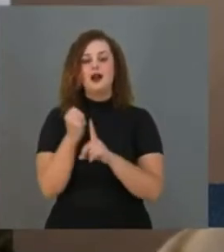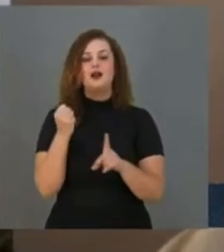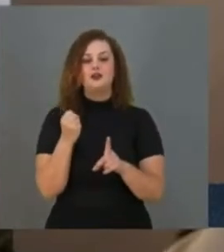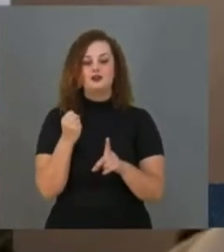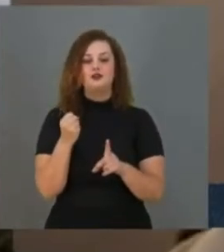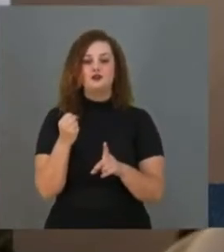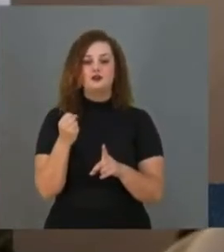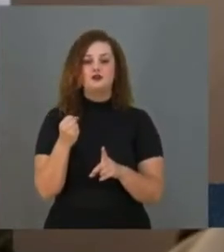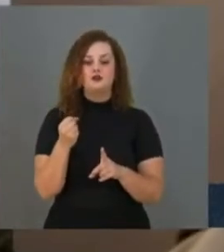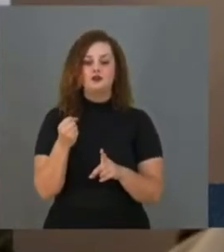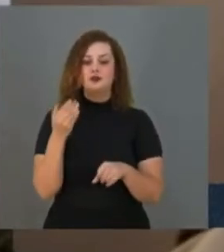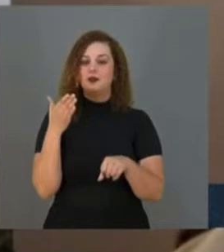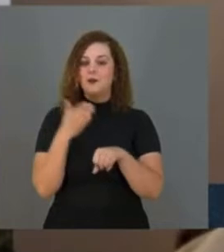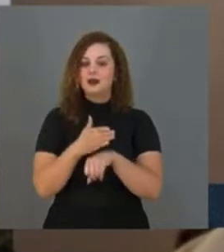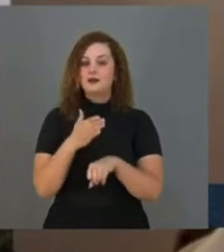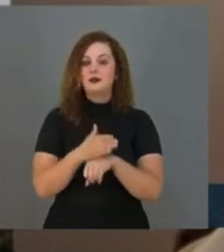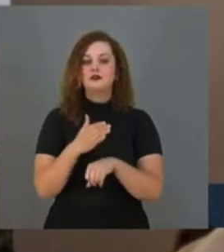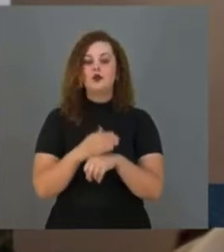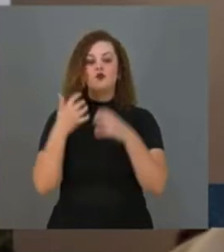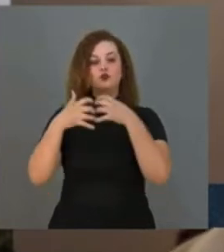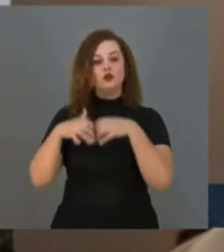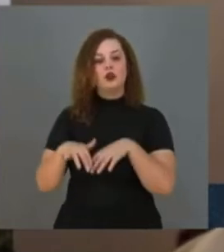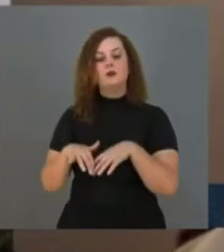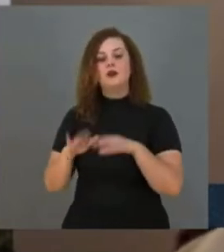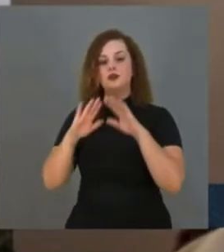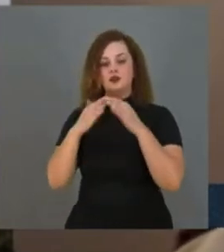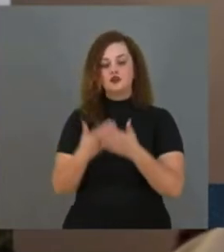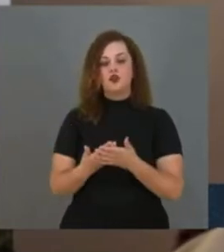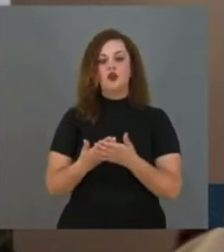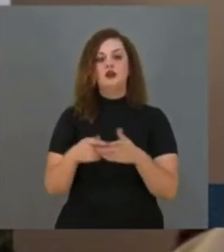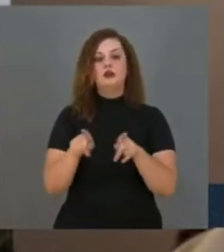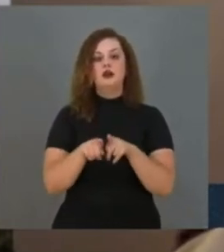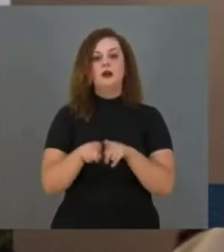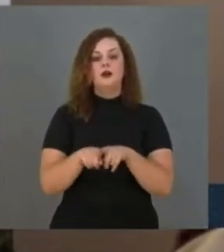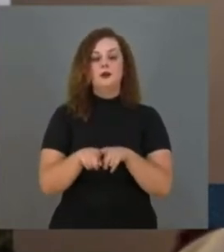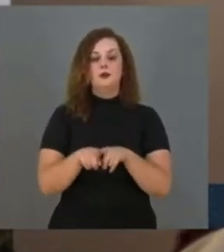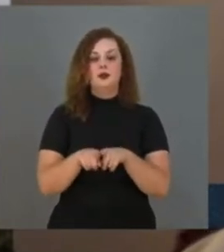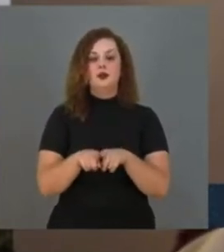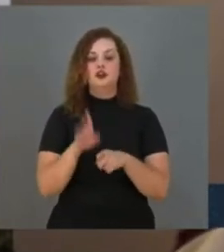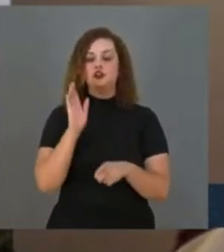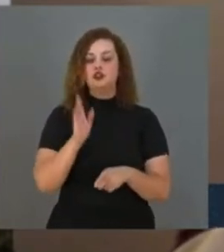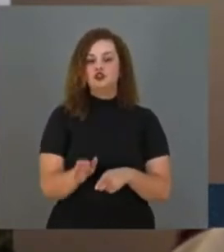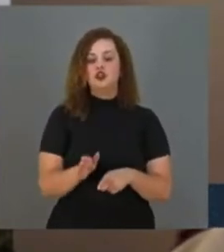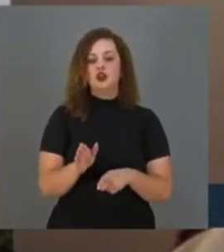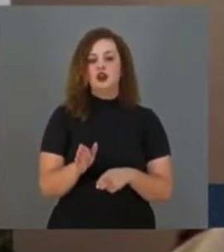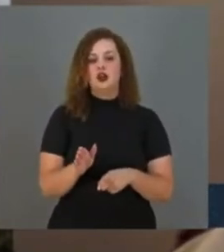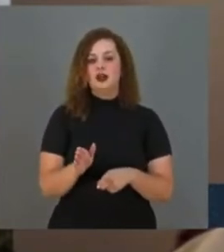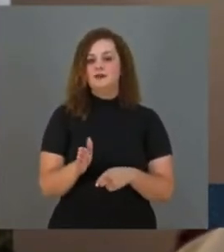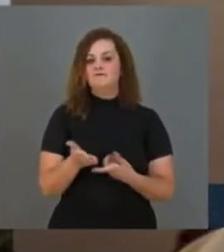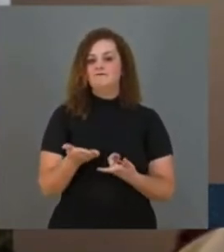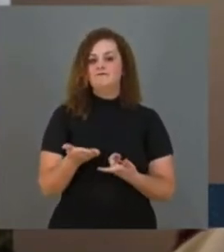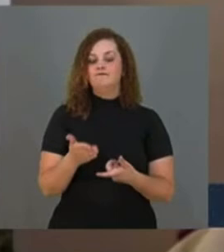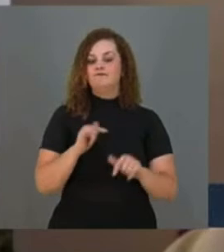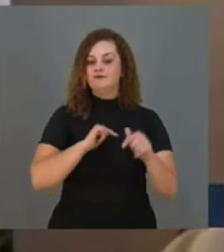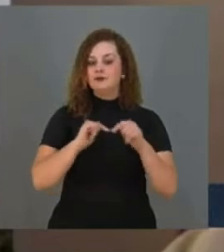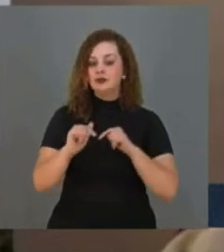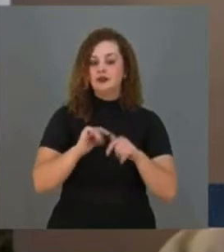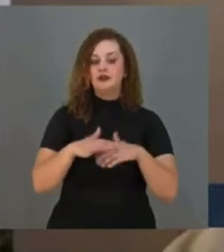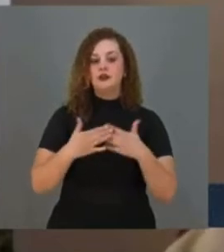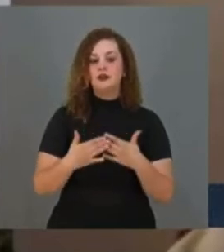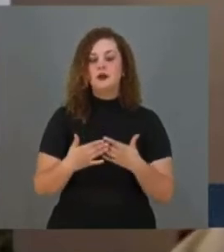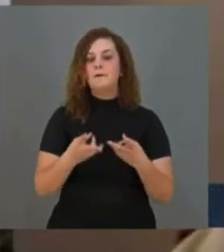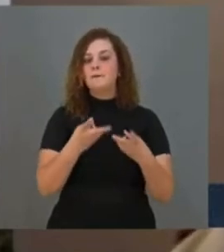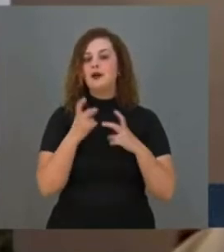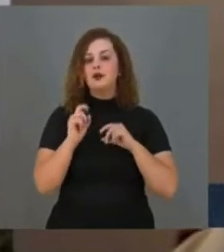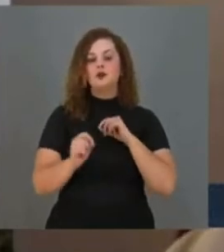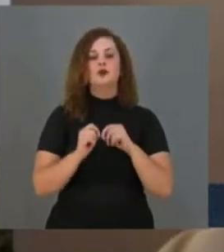diversos aspectos relacionados ao funcionamento das escolas e suas já sobrecarregadas atribuições, Nos